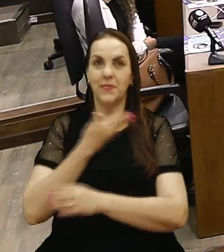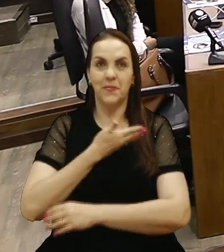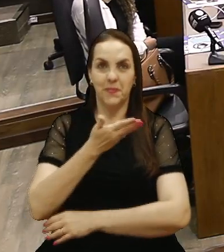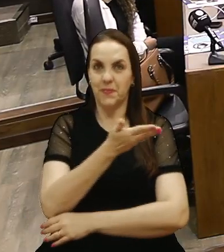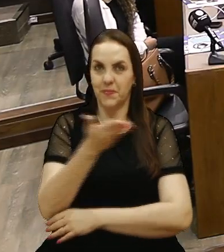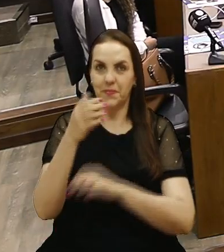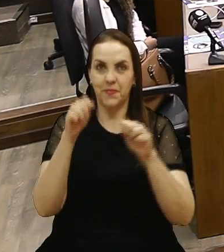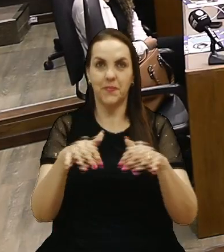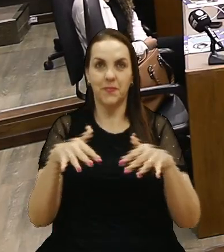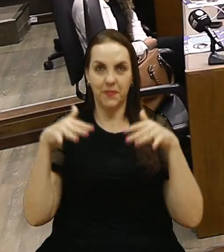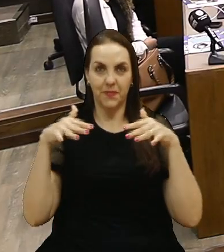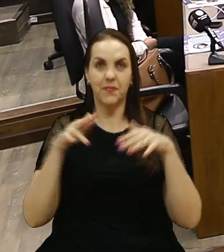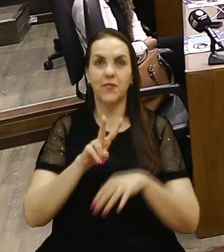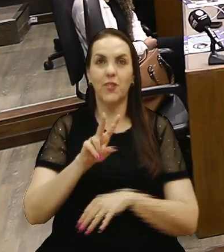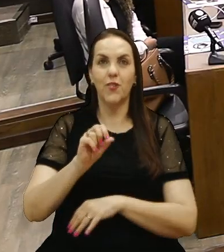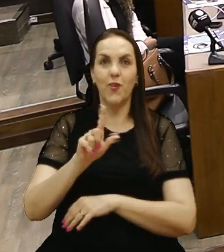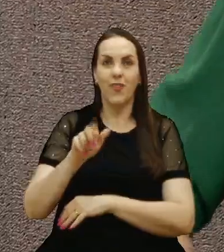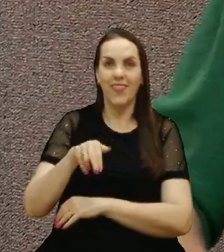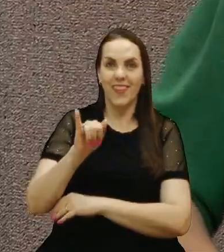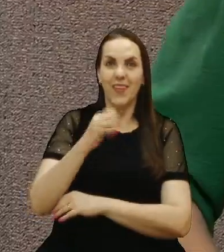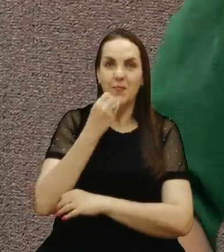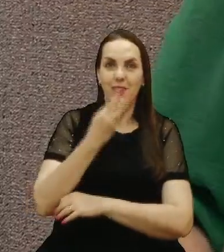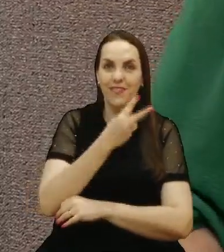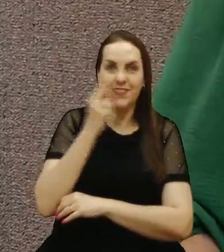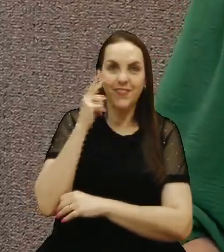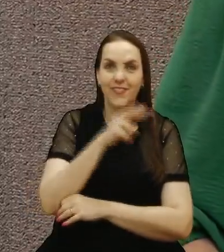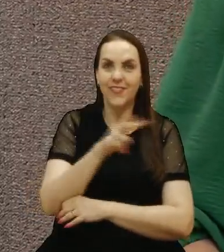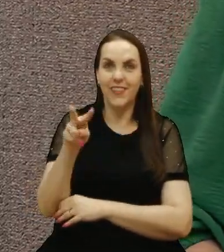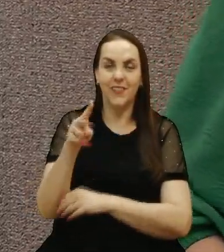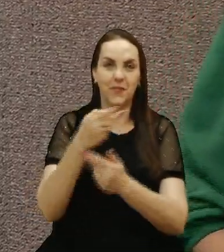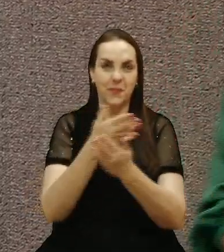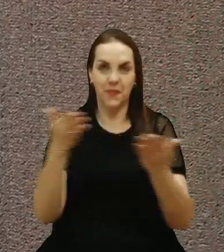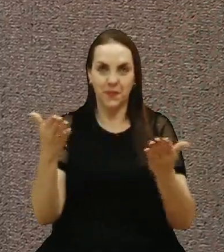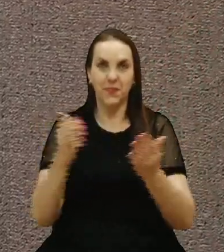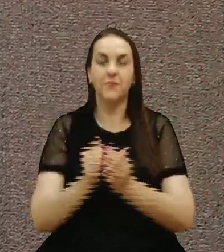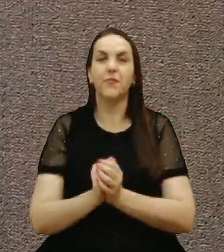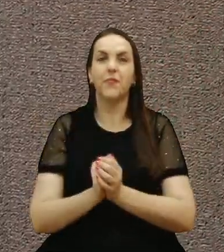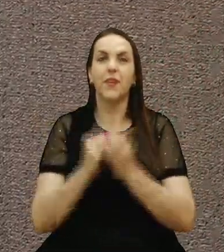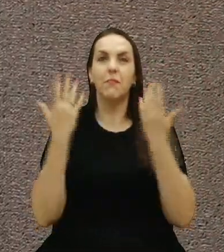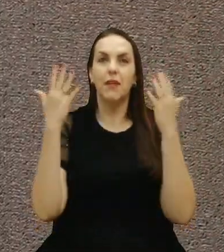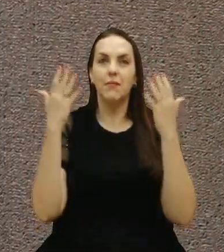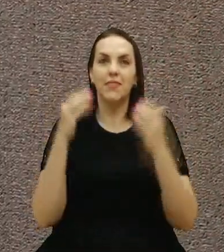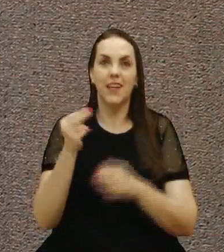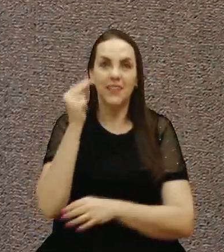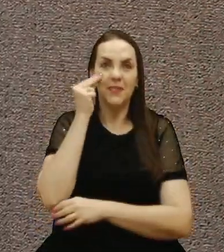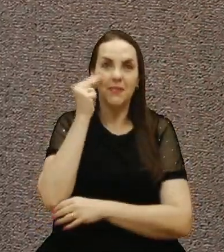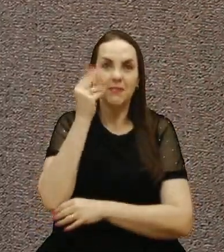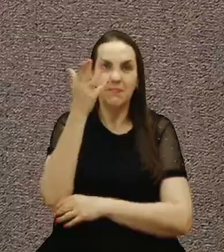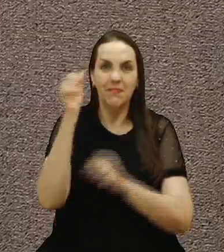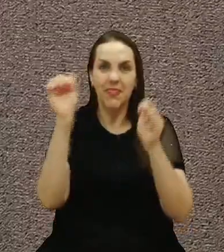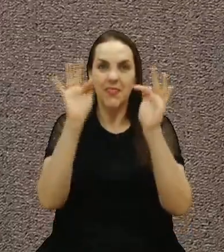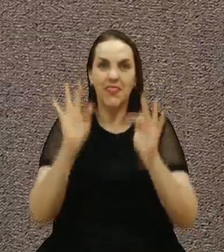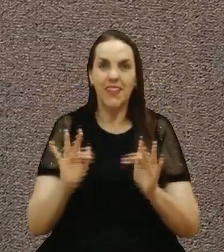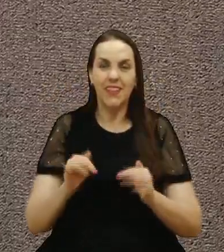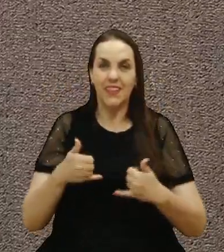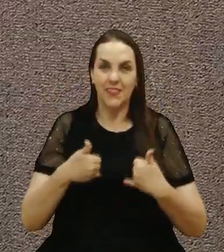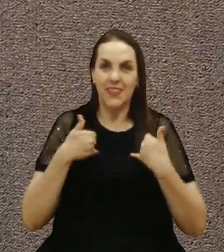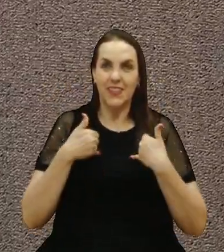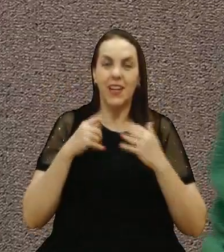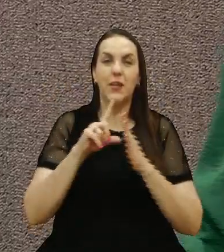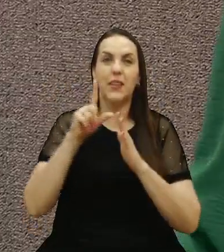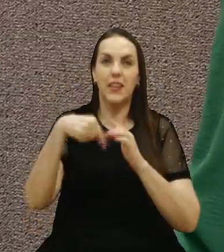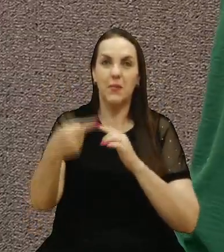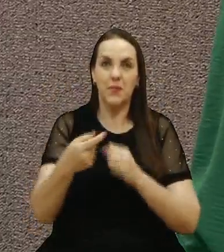acompanham no plenário. Volney, muito bom te ver a todos vocês. Quero parabenizar Cláudio, feliz aniversário, não sabia, mas depois vem um